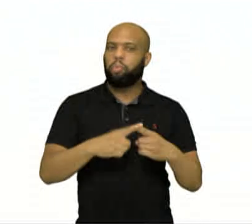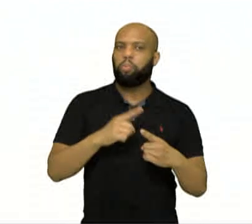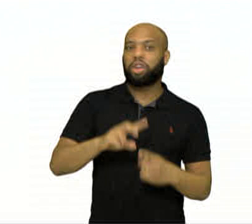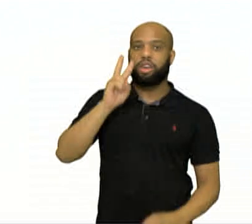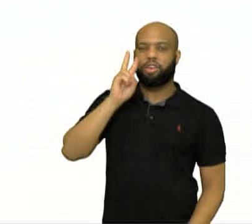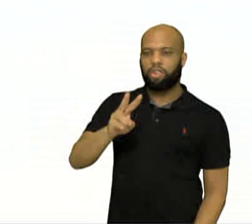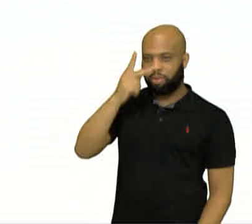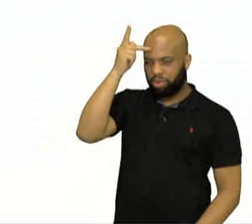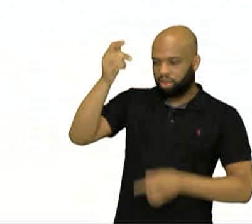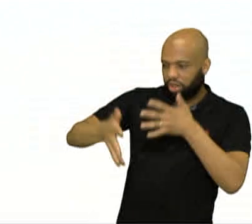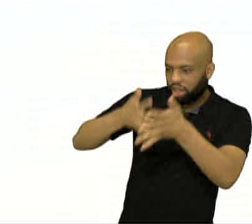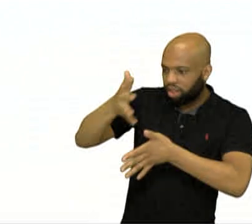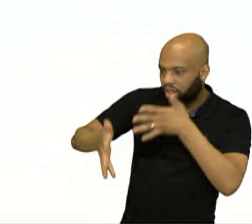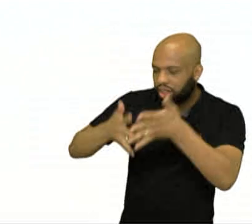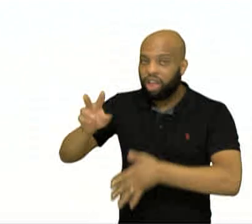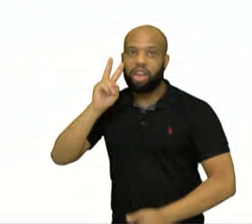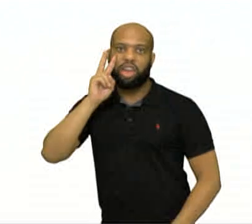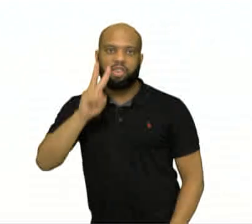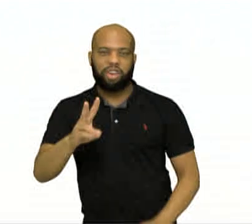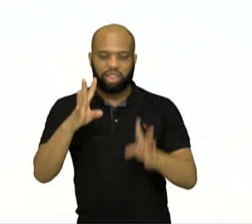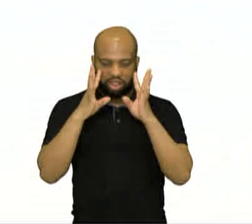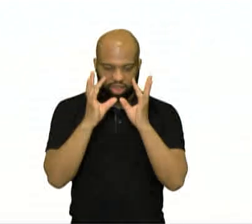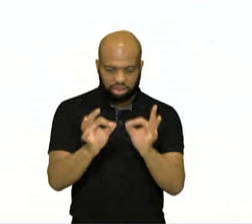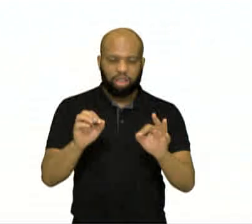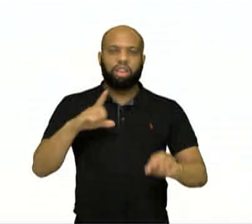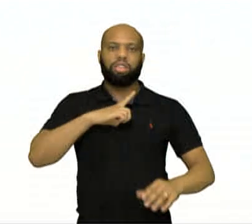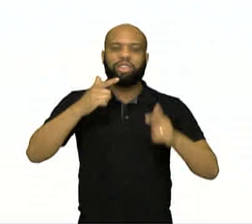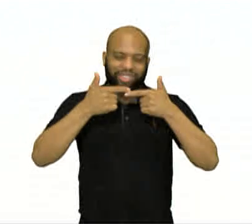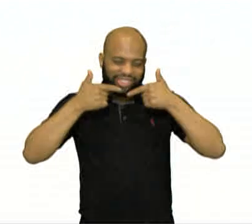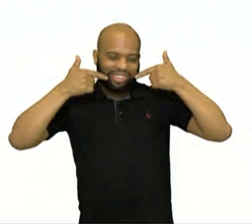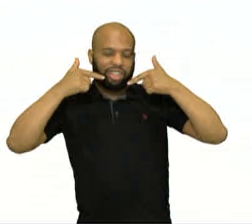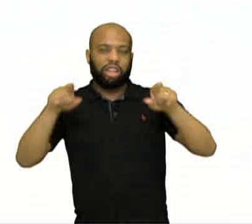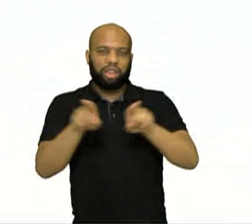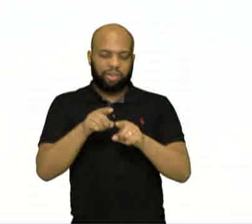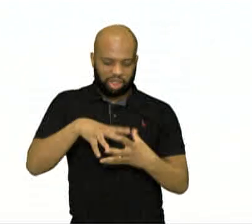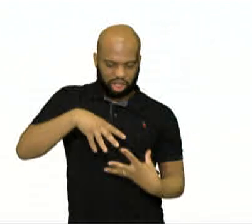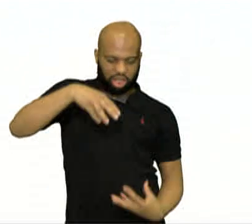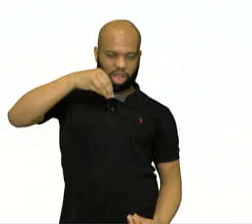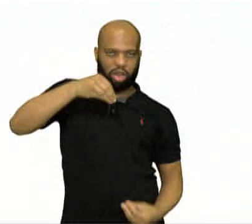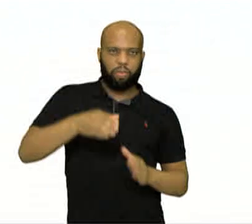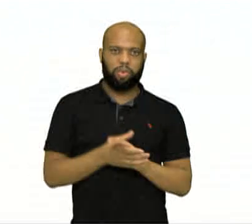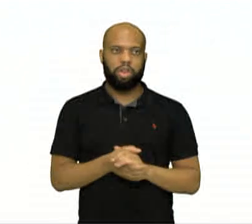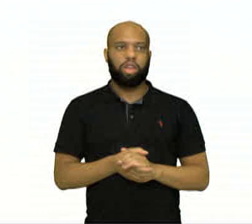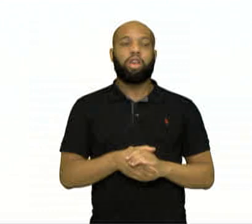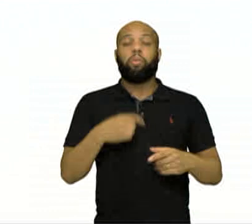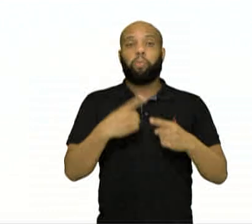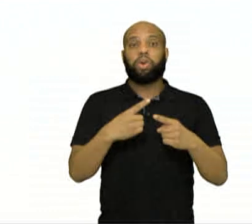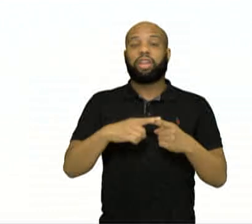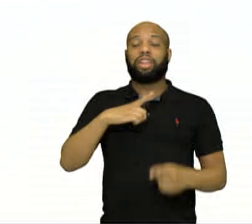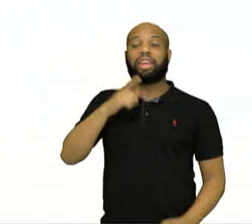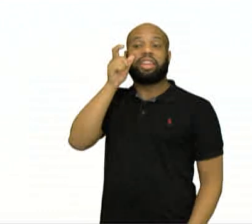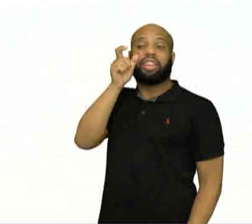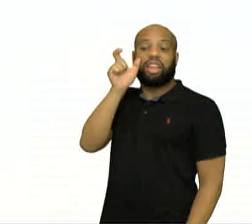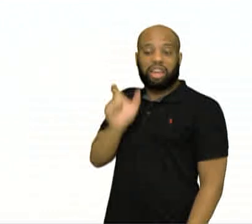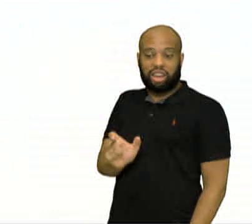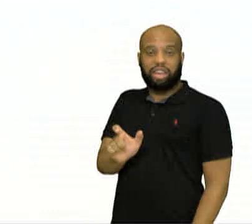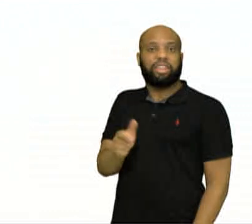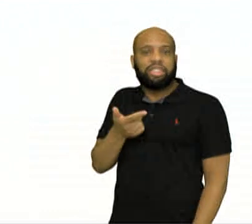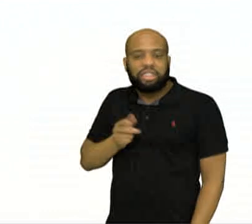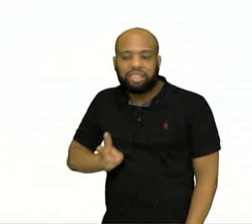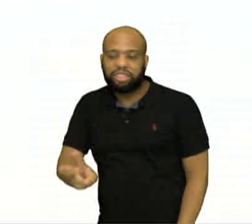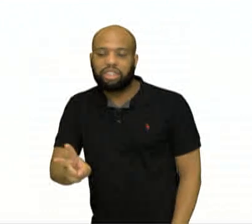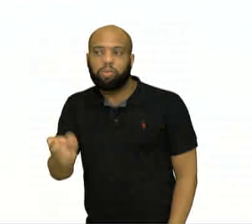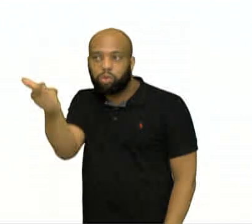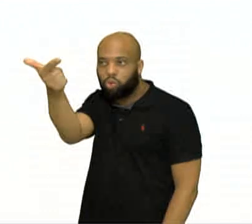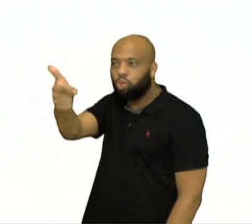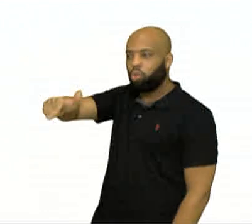com os ouvidos, mas com os olhos, com o sorriso, com a alma. Genuinamente interessados no outro. A este tipo de atenção